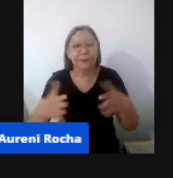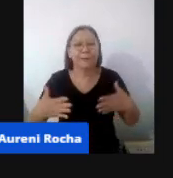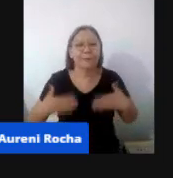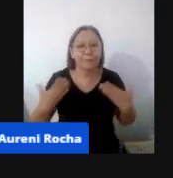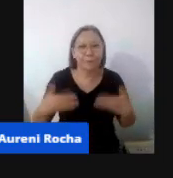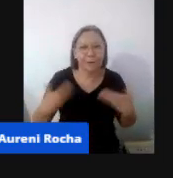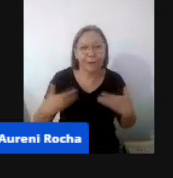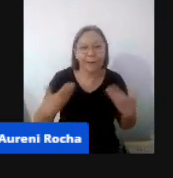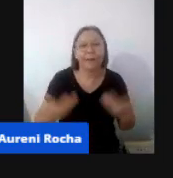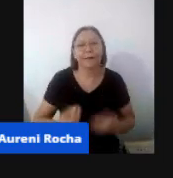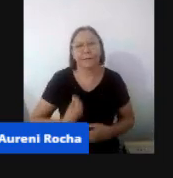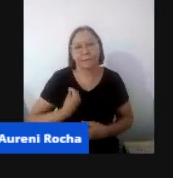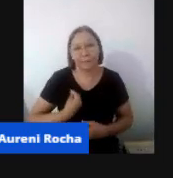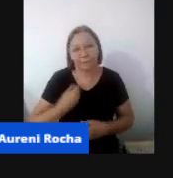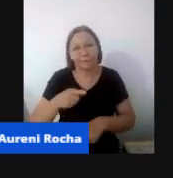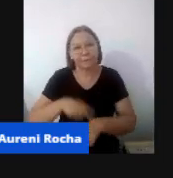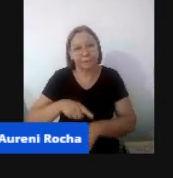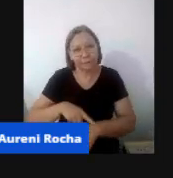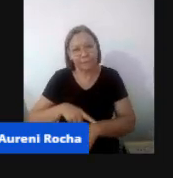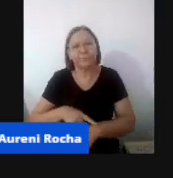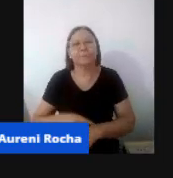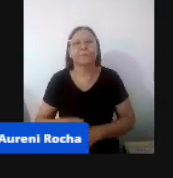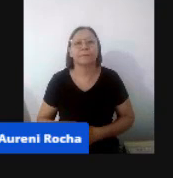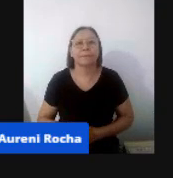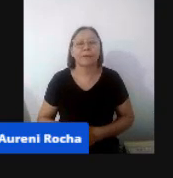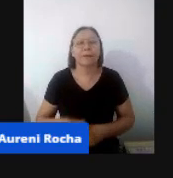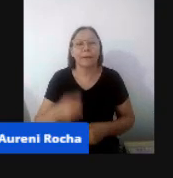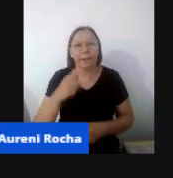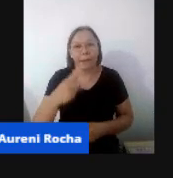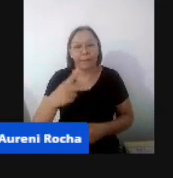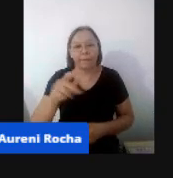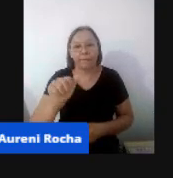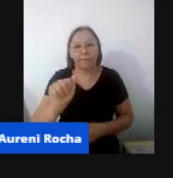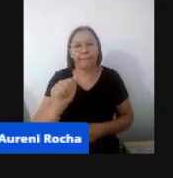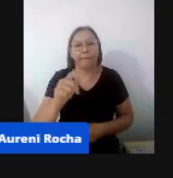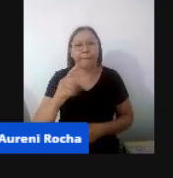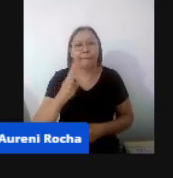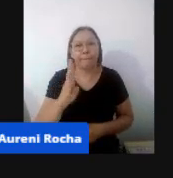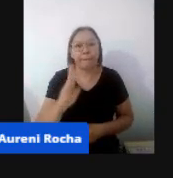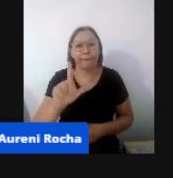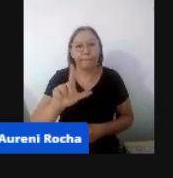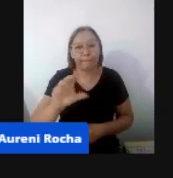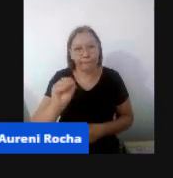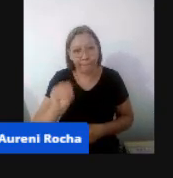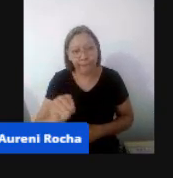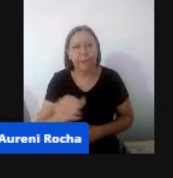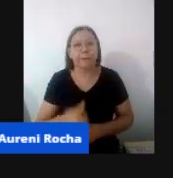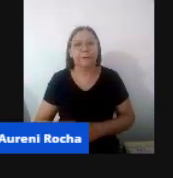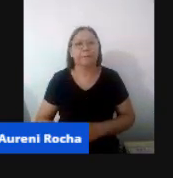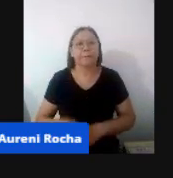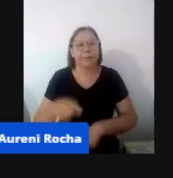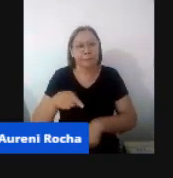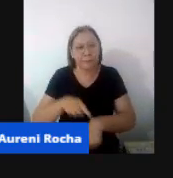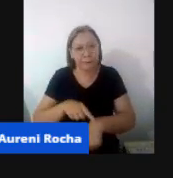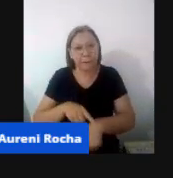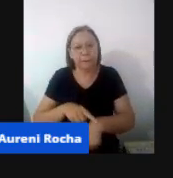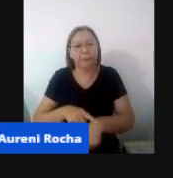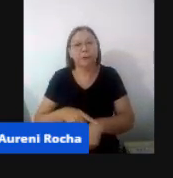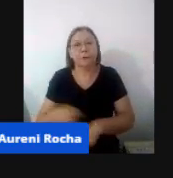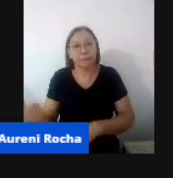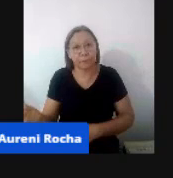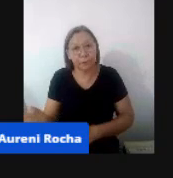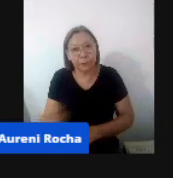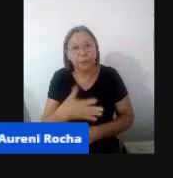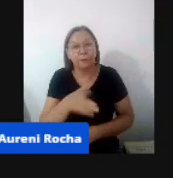o professor Pablo. E agora nós temos também, nesse momento, para esse ano, uma novidade, que é o